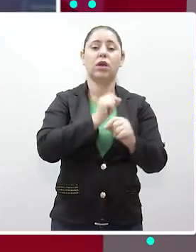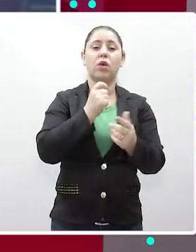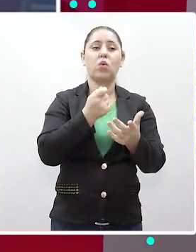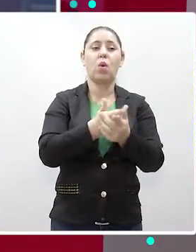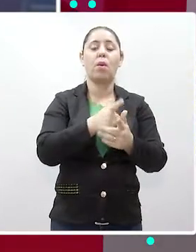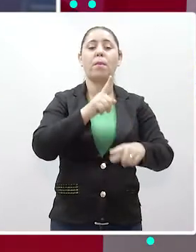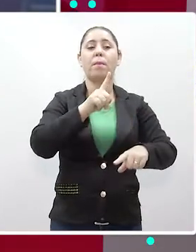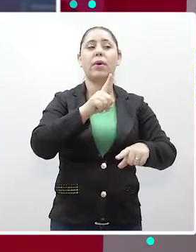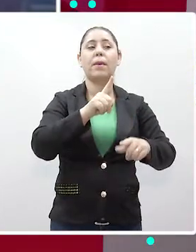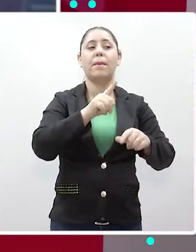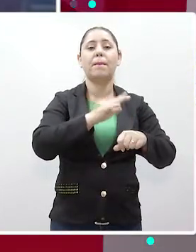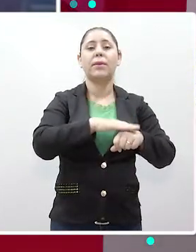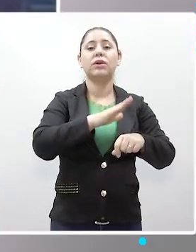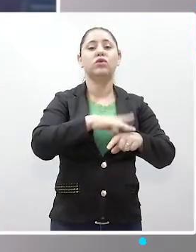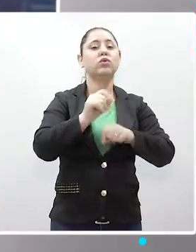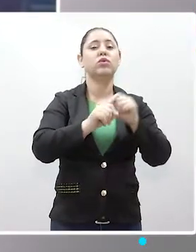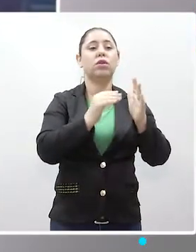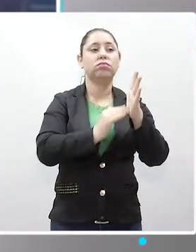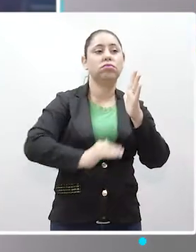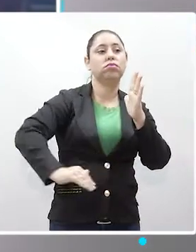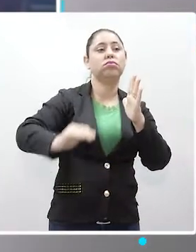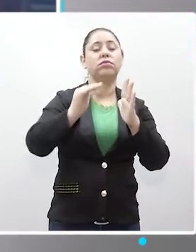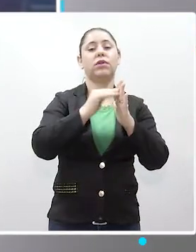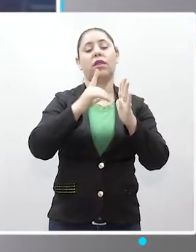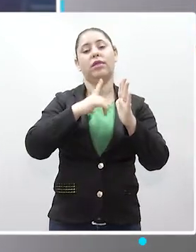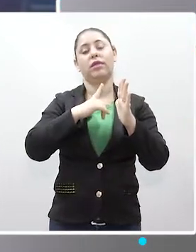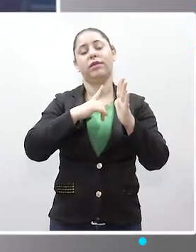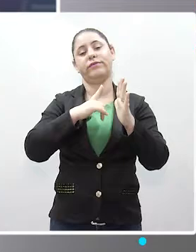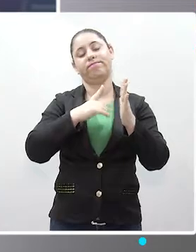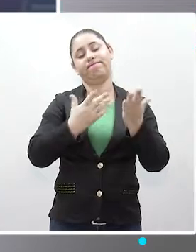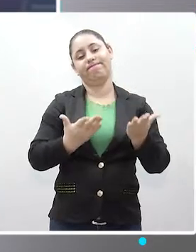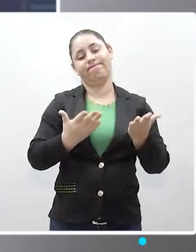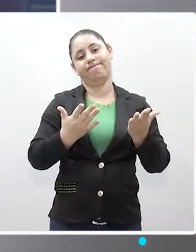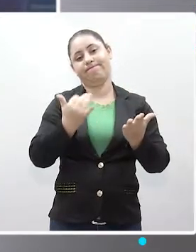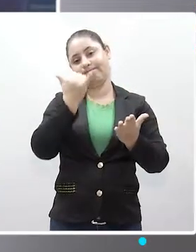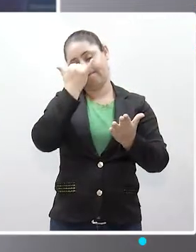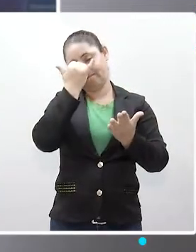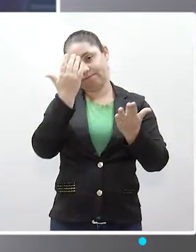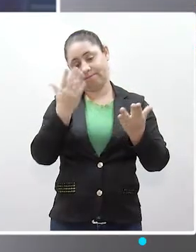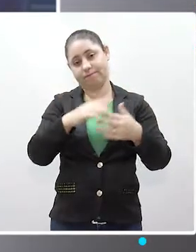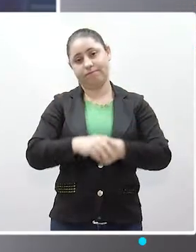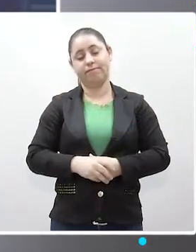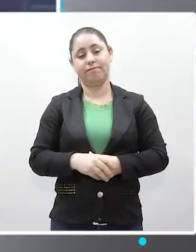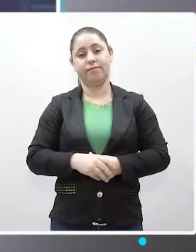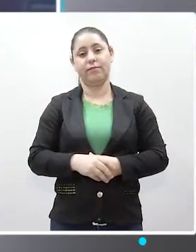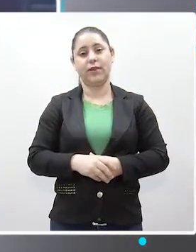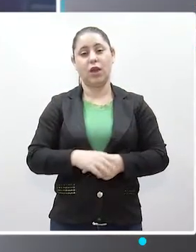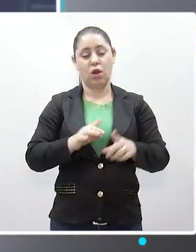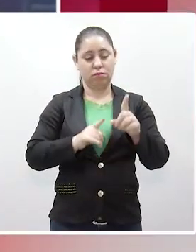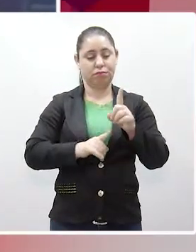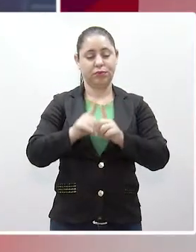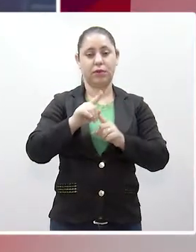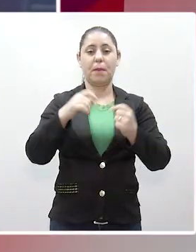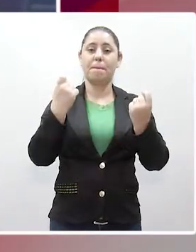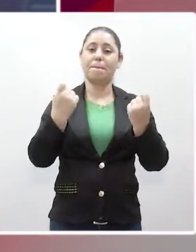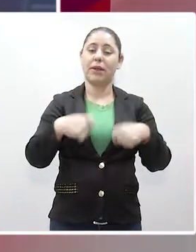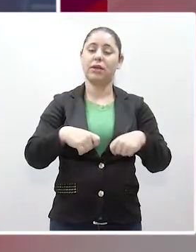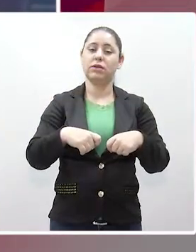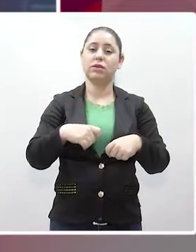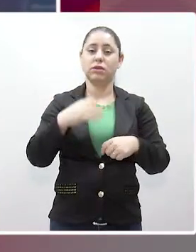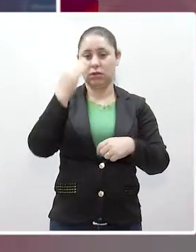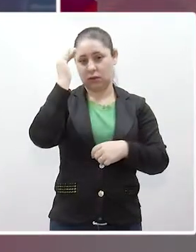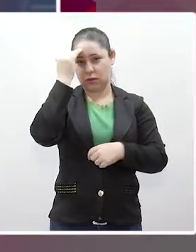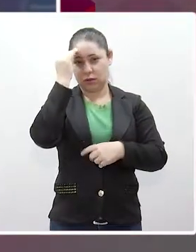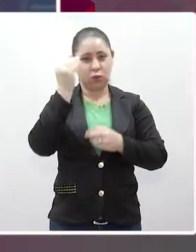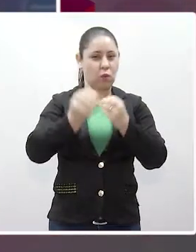concentrado nesses itens que subiram mais, infelizmente. Tá? Então, o índice está correto, mas é preciso